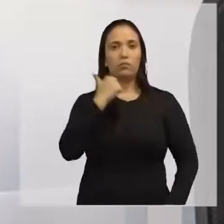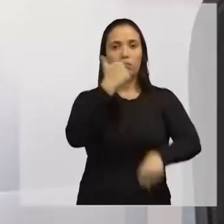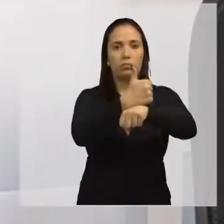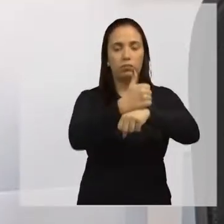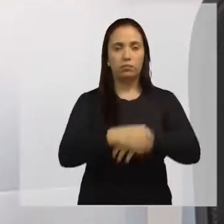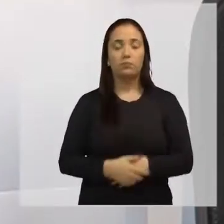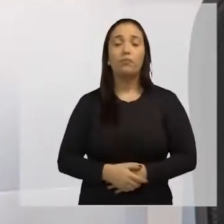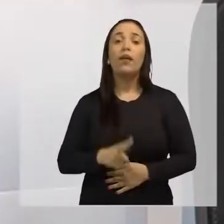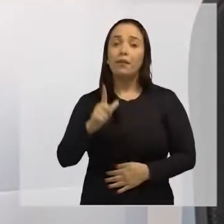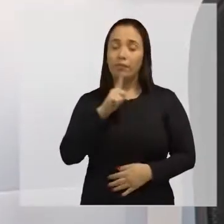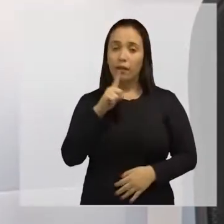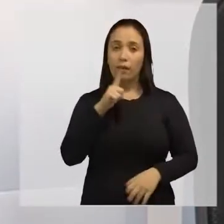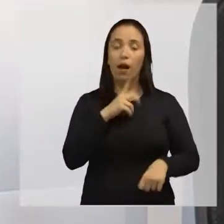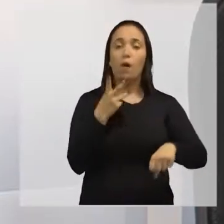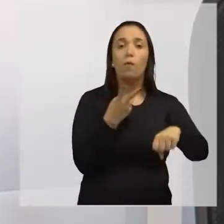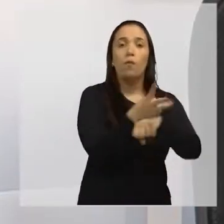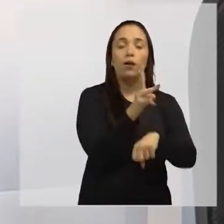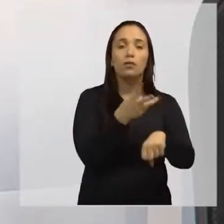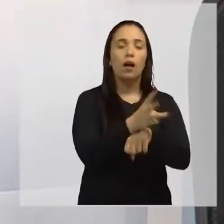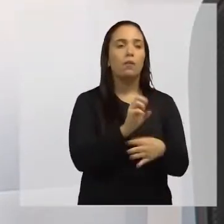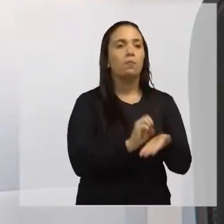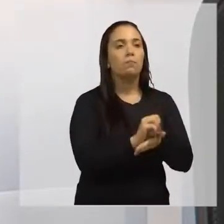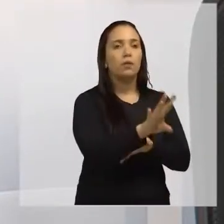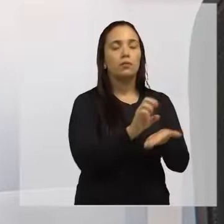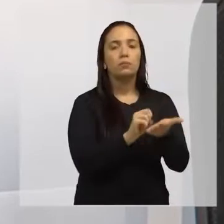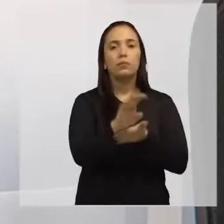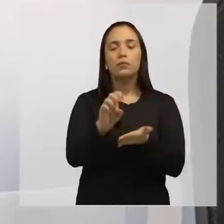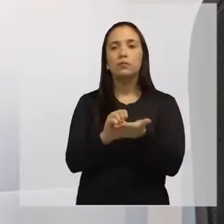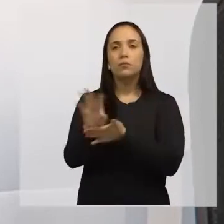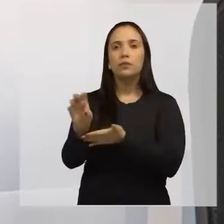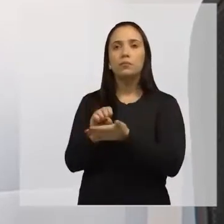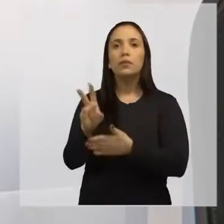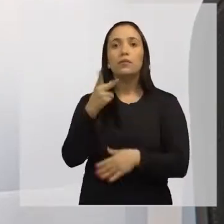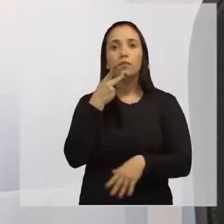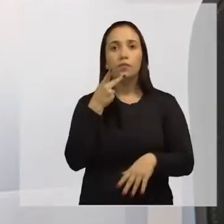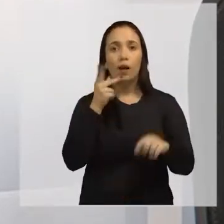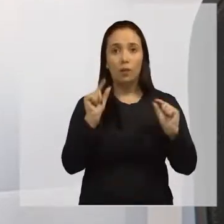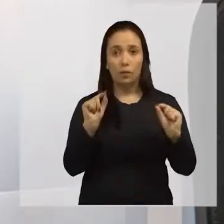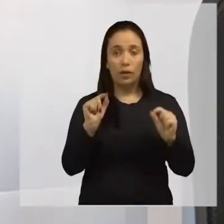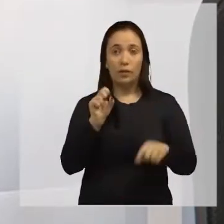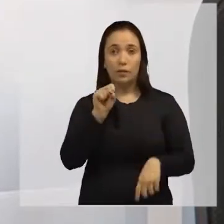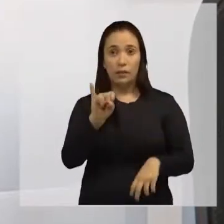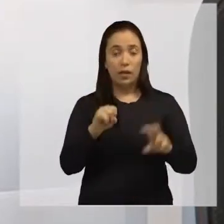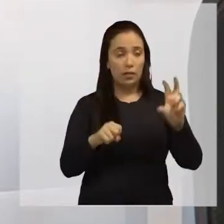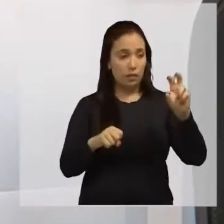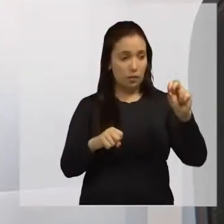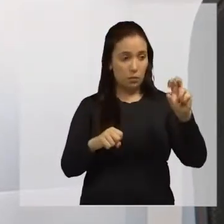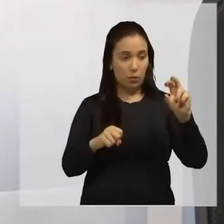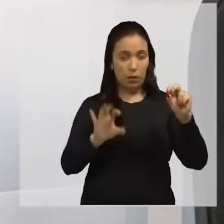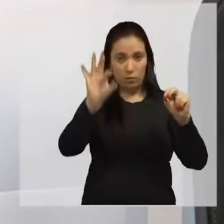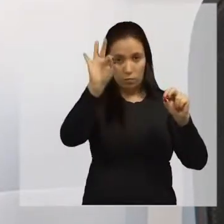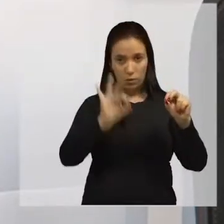muito por WhatsApp, que não tem fundamento, que diz que se 50% dos votos for abstenção, tal, ou